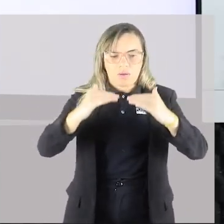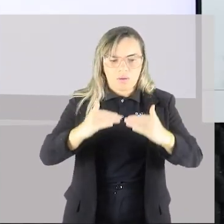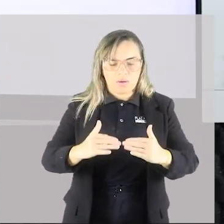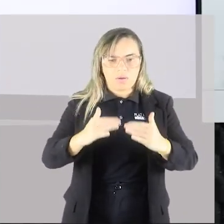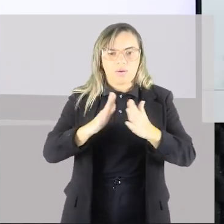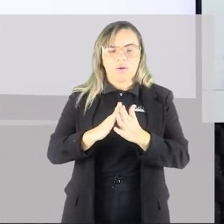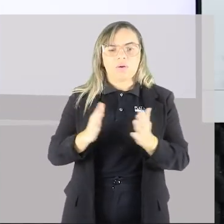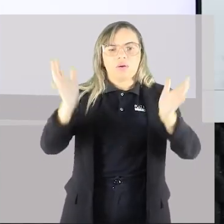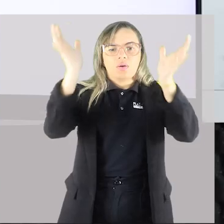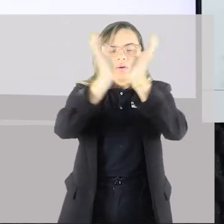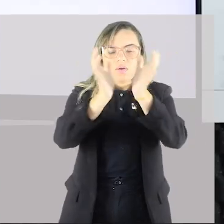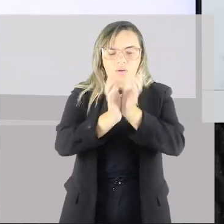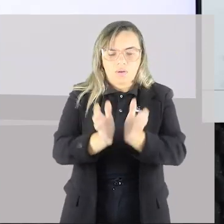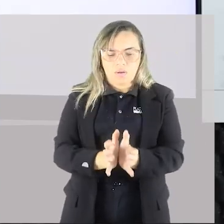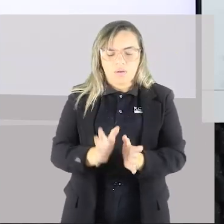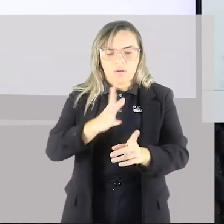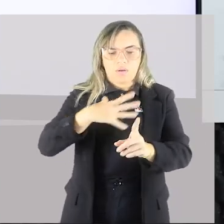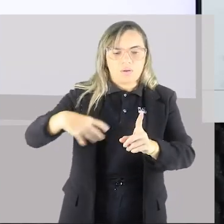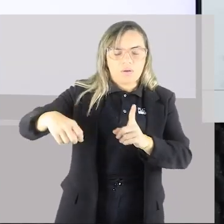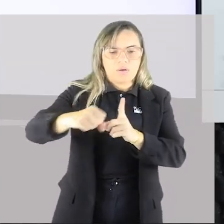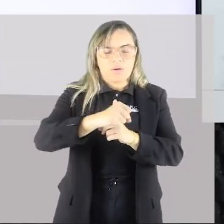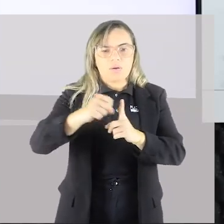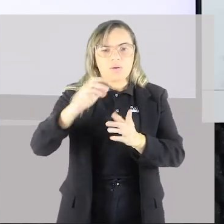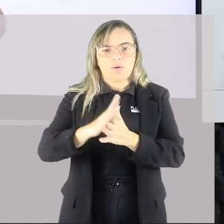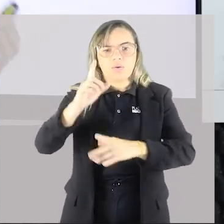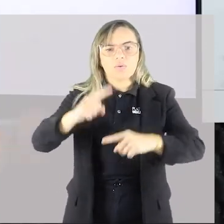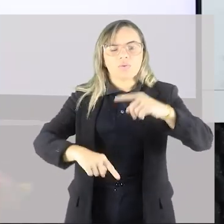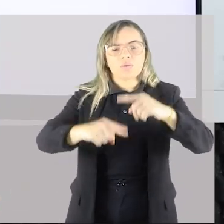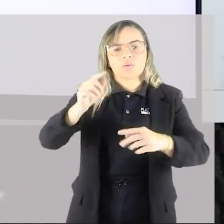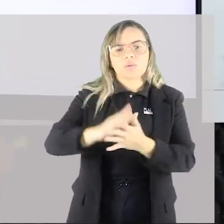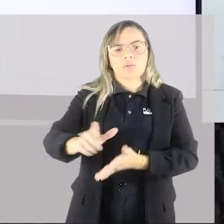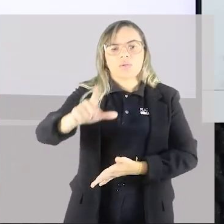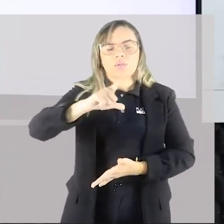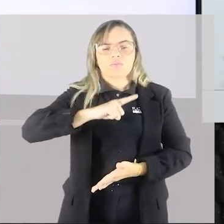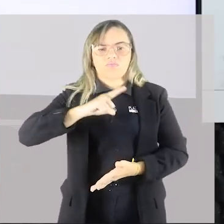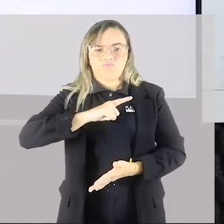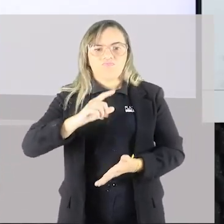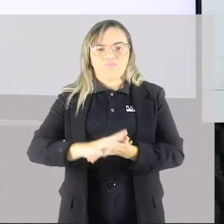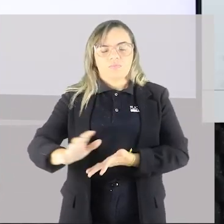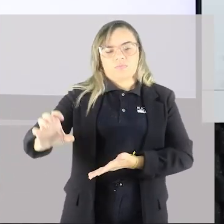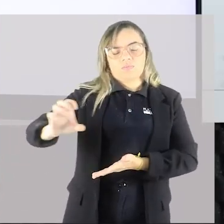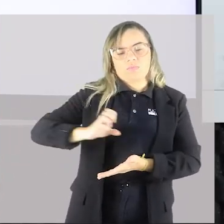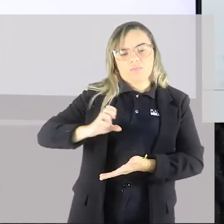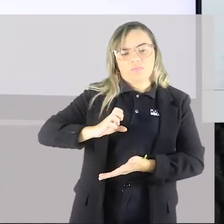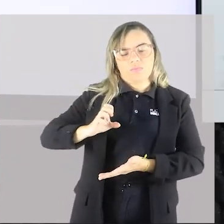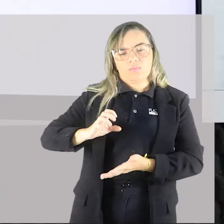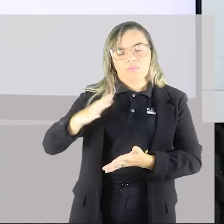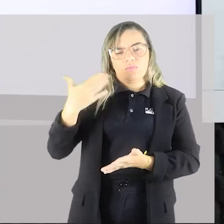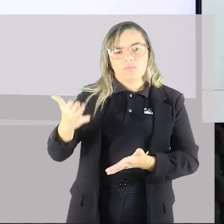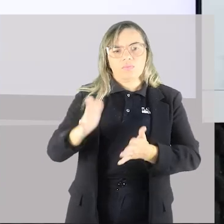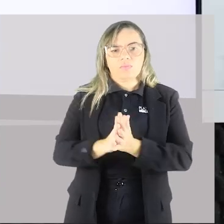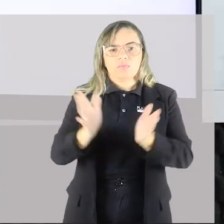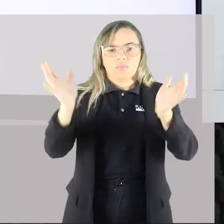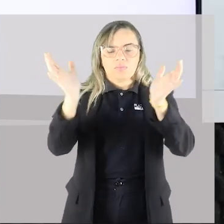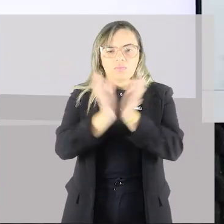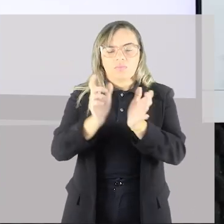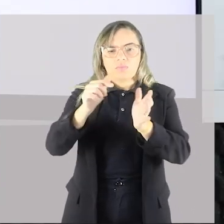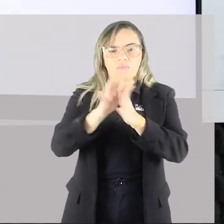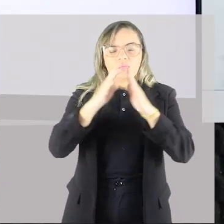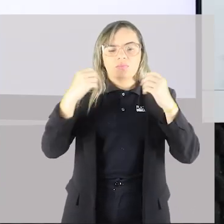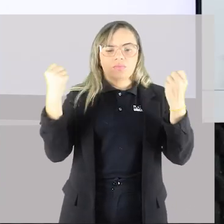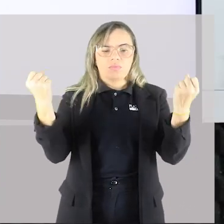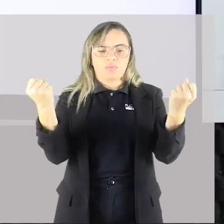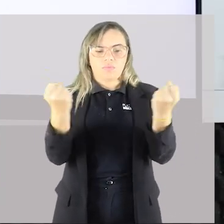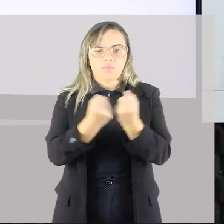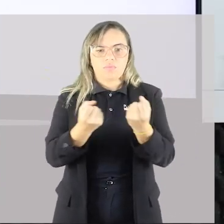através da posição material. Esta posição material, ela coloca a gente num patamar, e